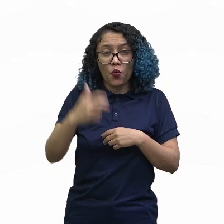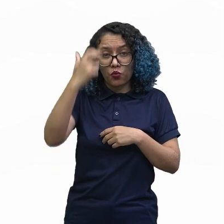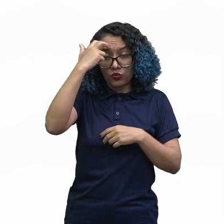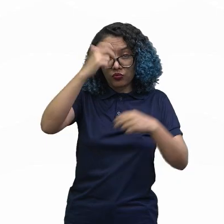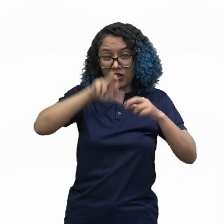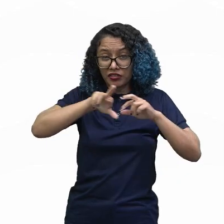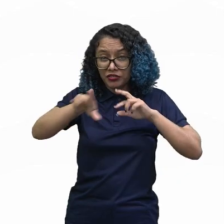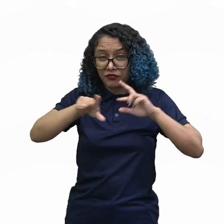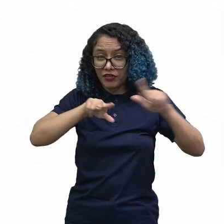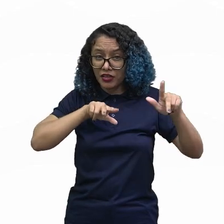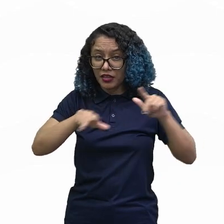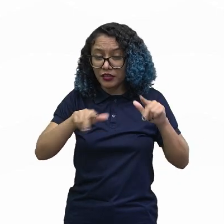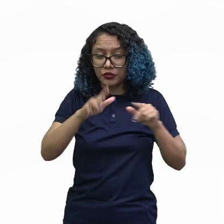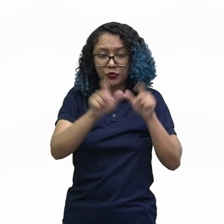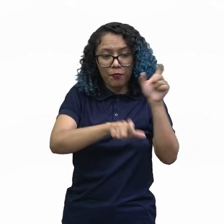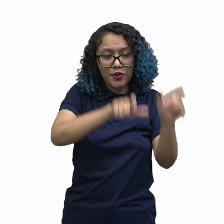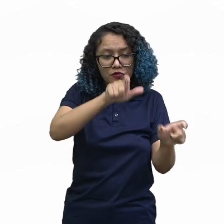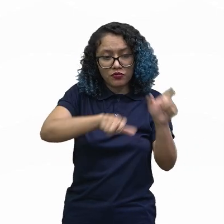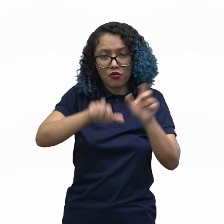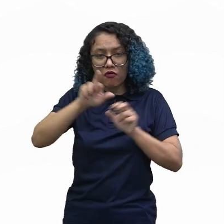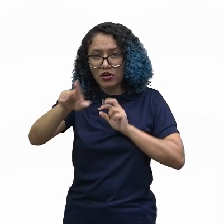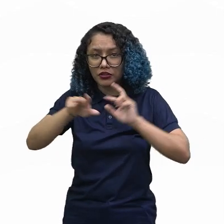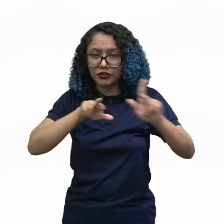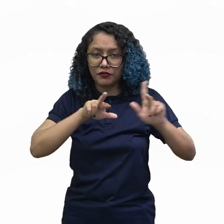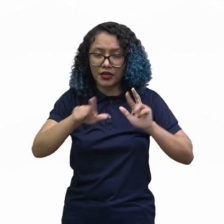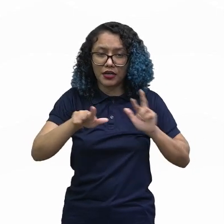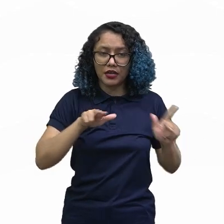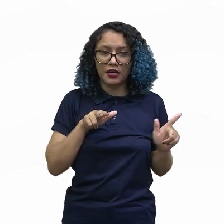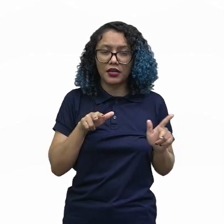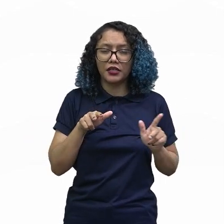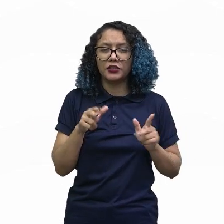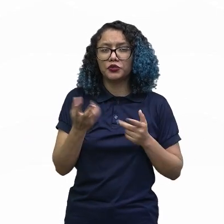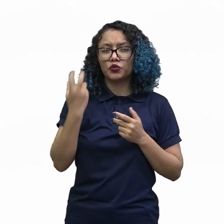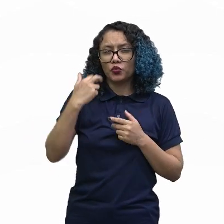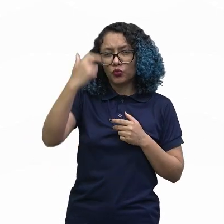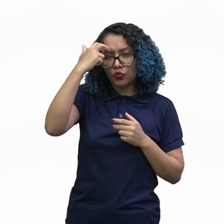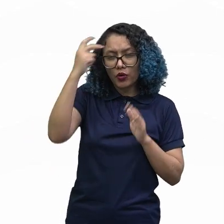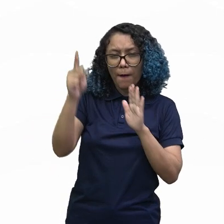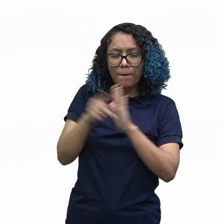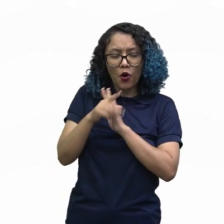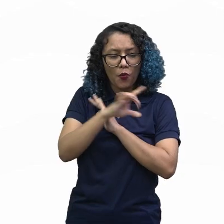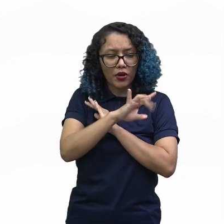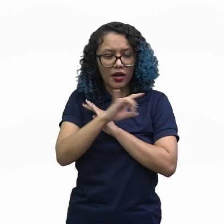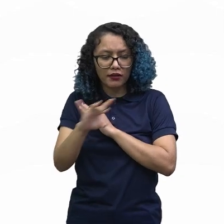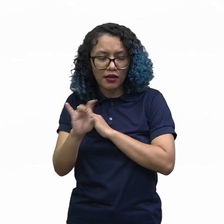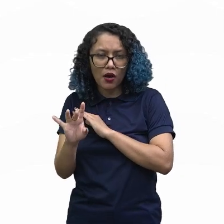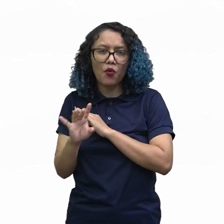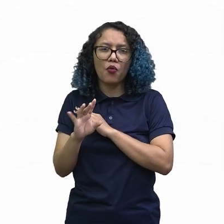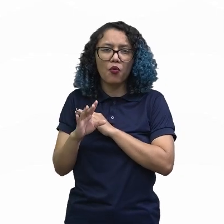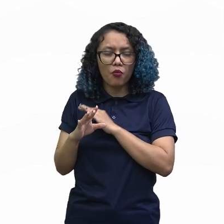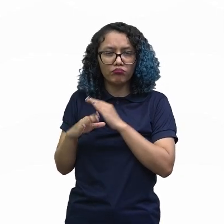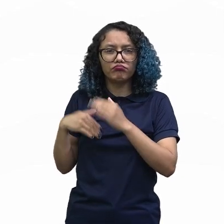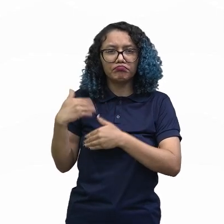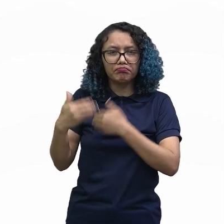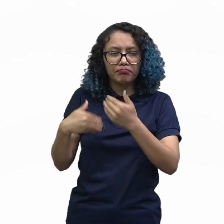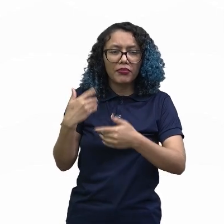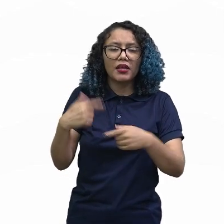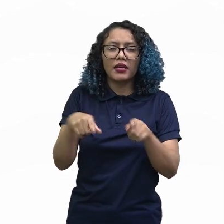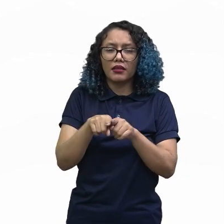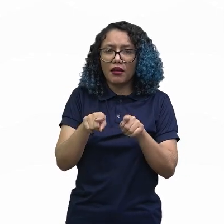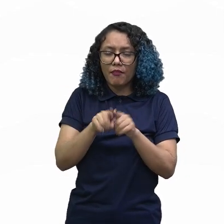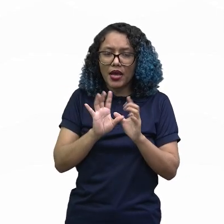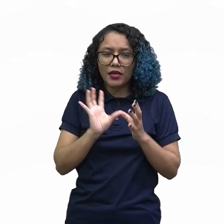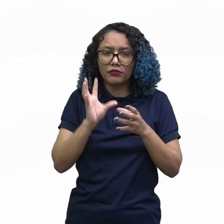culturas, diferentes pessoas, né, vivenciando suas culturas e convivendo em